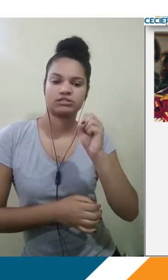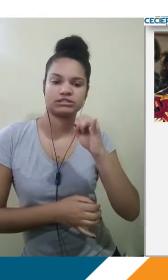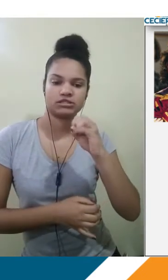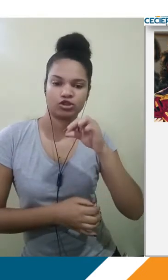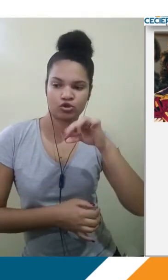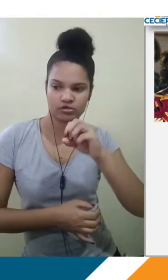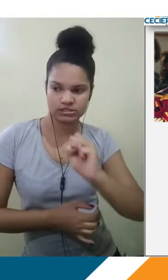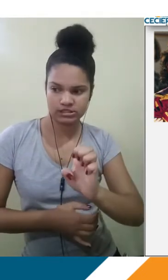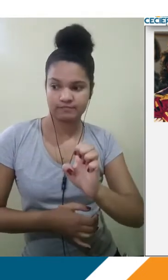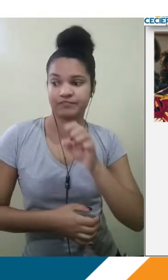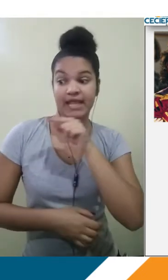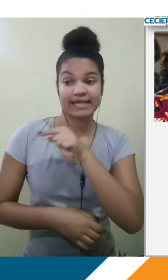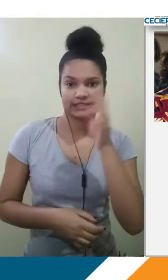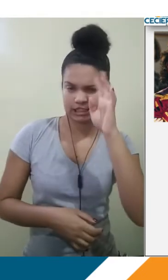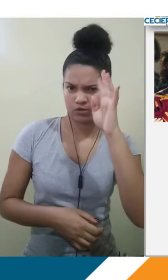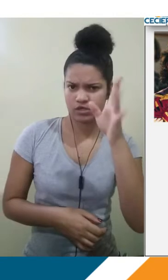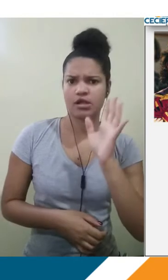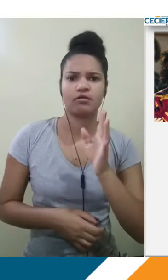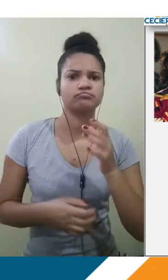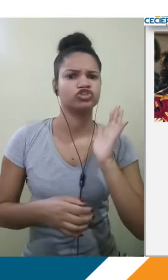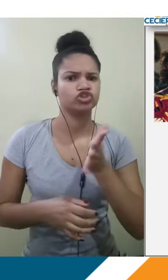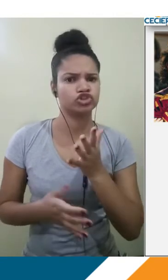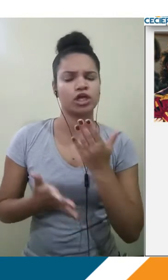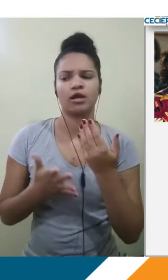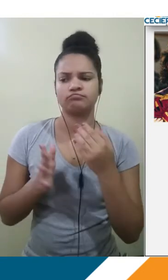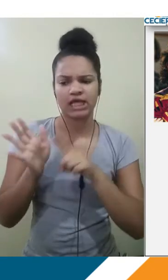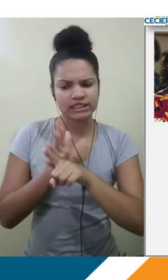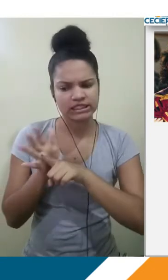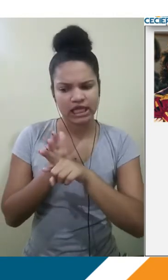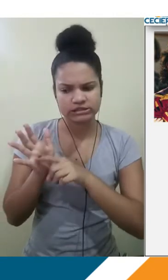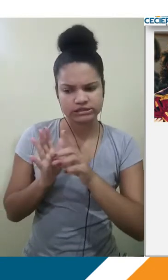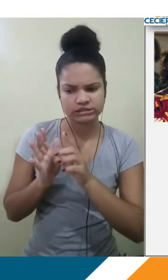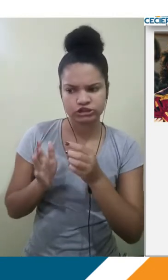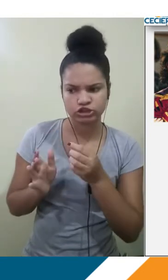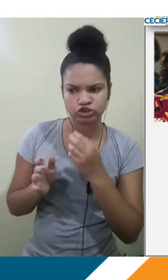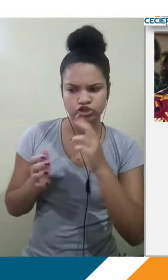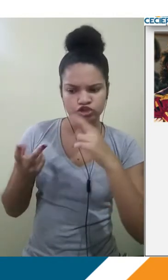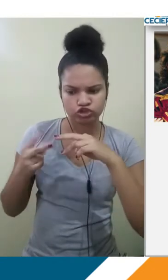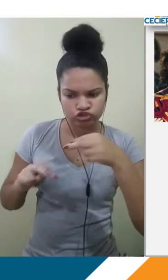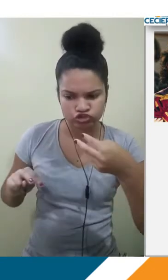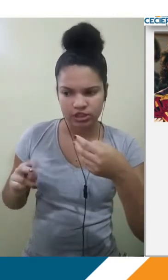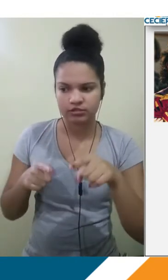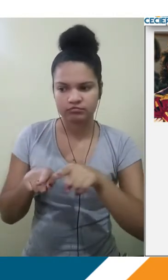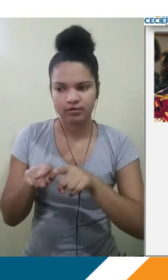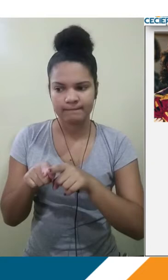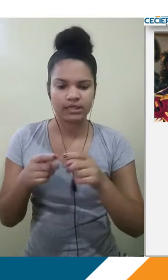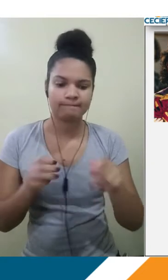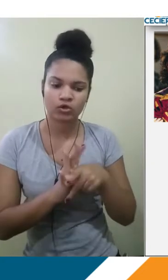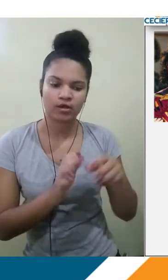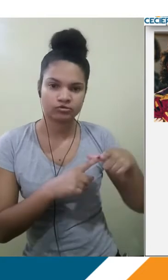é fortemente fundamentada por análises genéticas de DNA de mitocôndria e DNA de